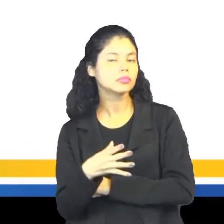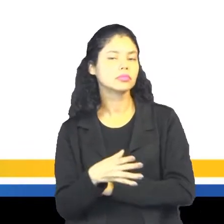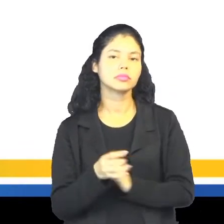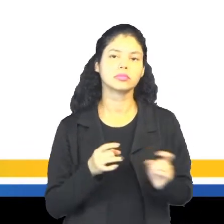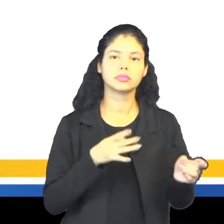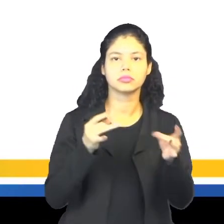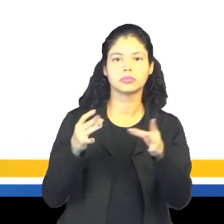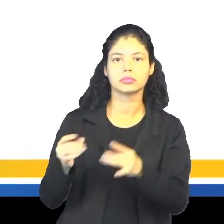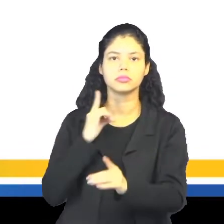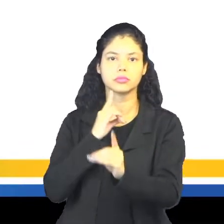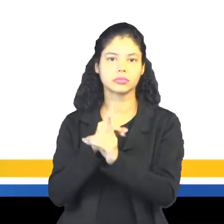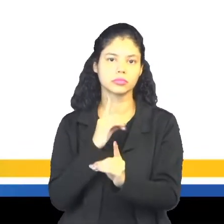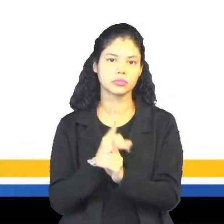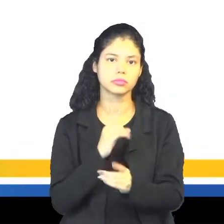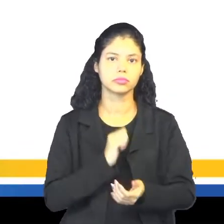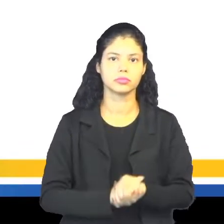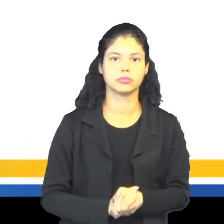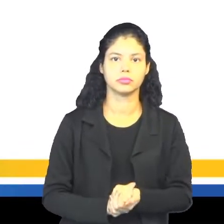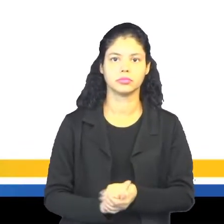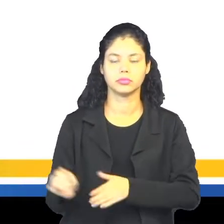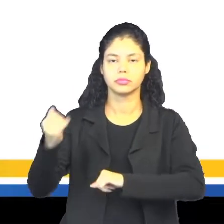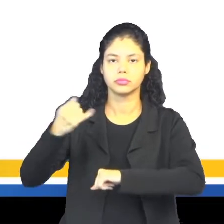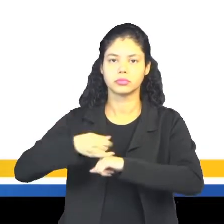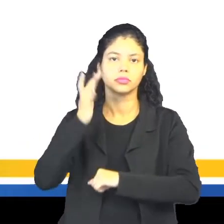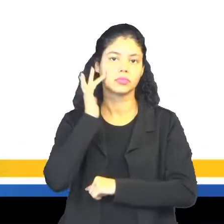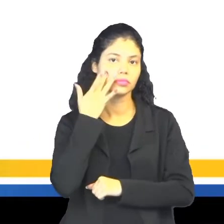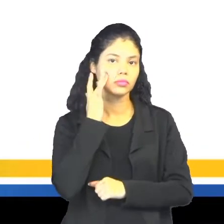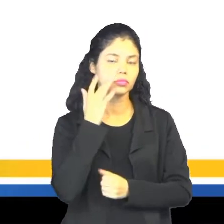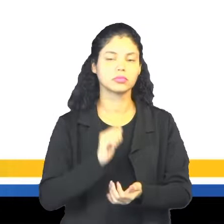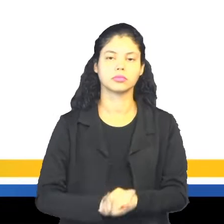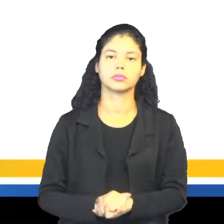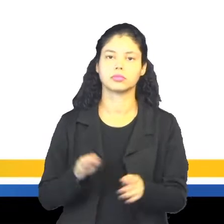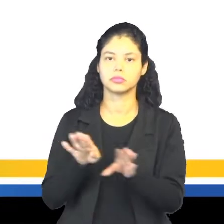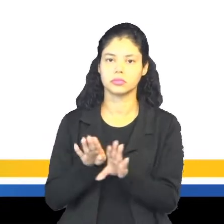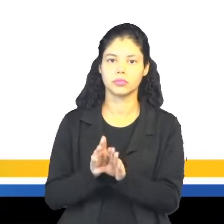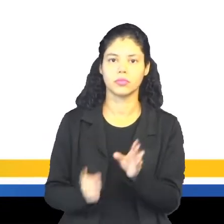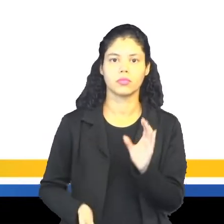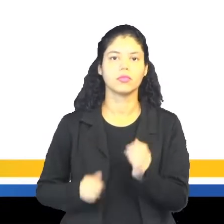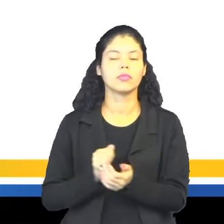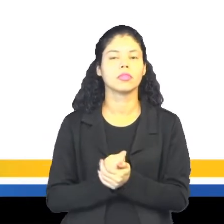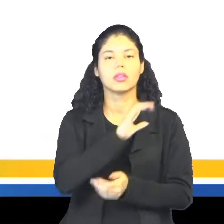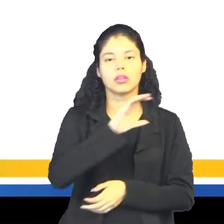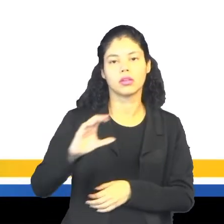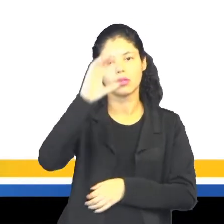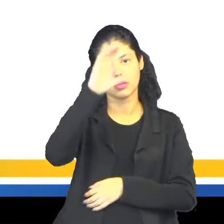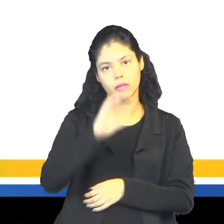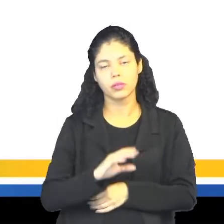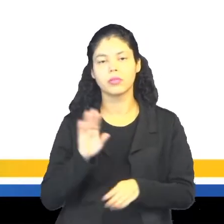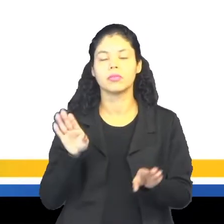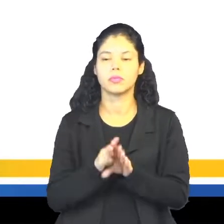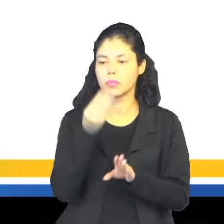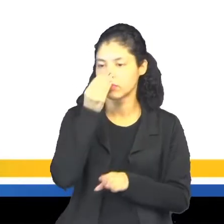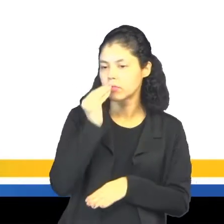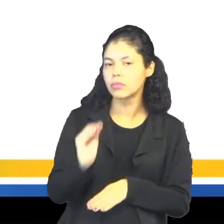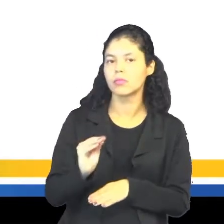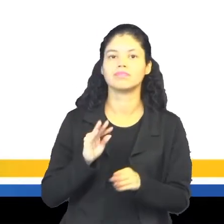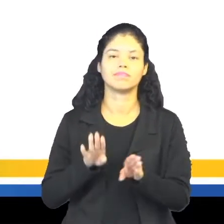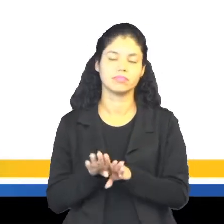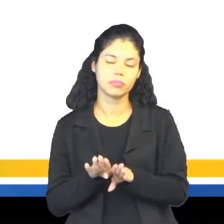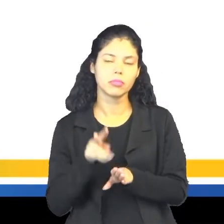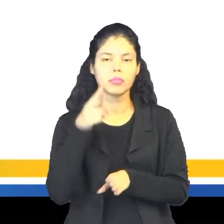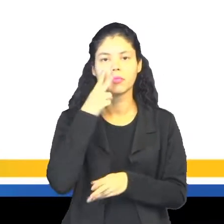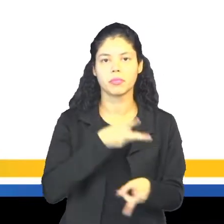o descobrimento de locais com metais preciosos, né, a disseminação do catolicismo, assim como também a gente observa